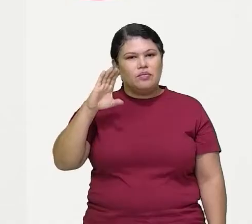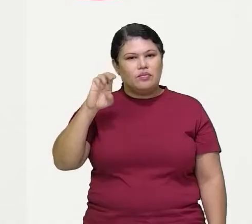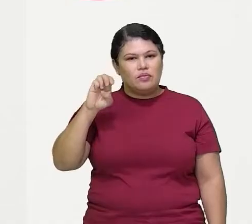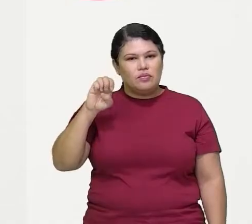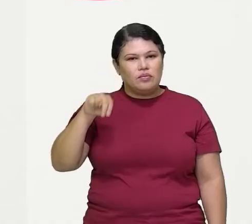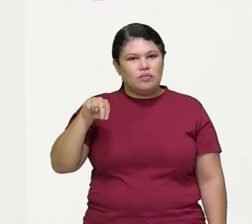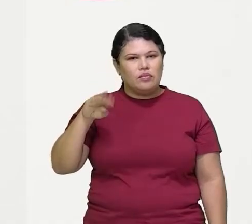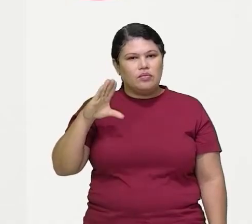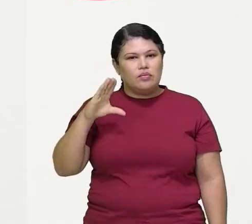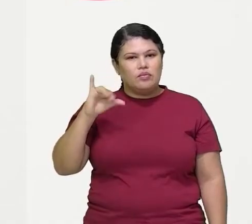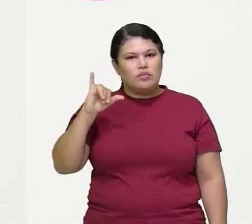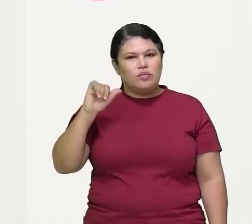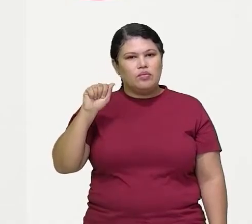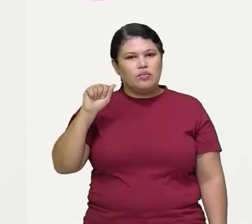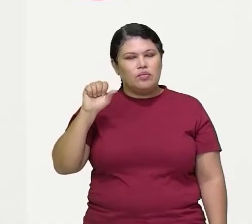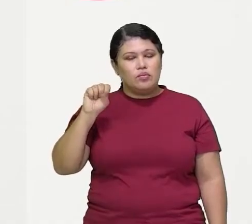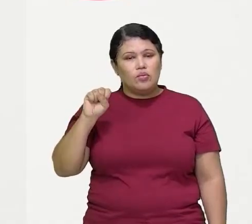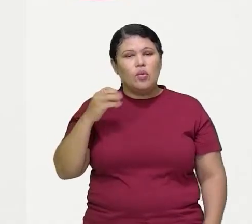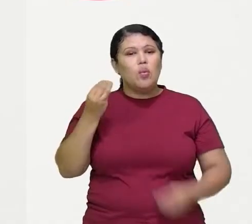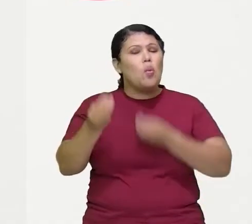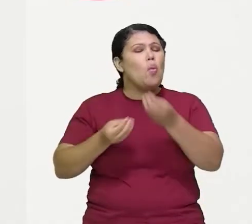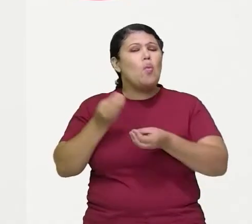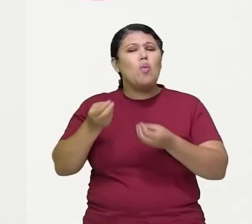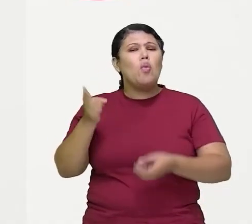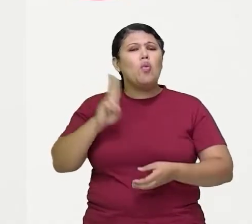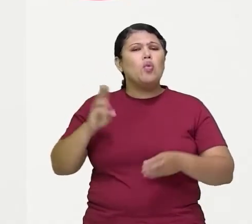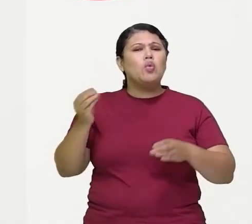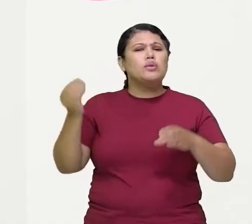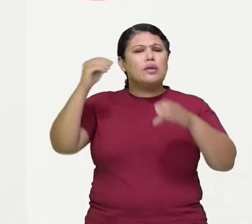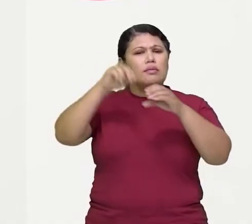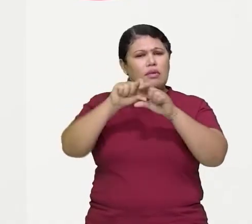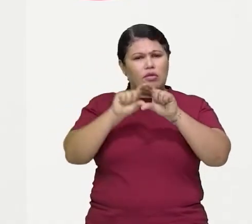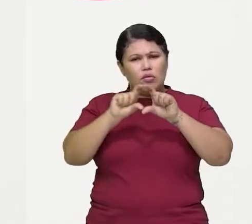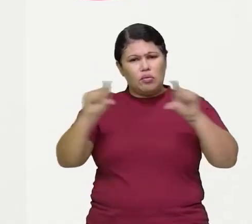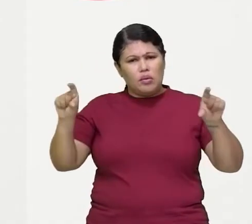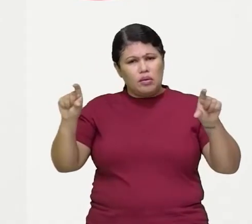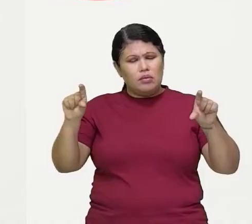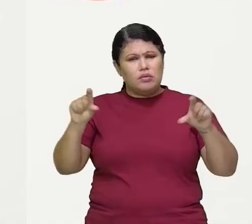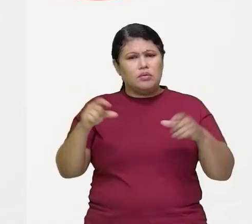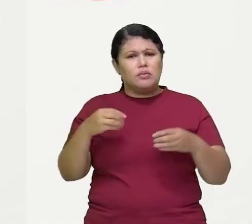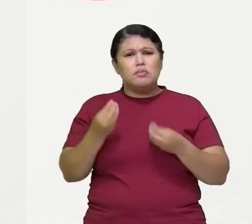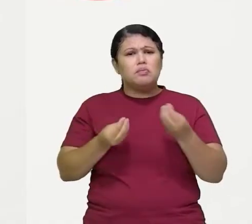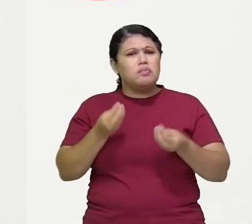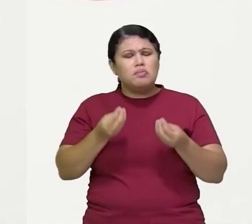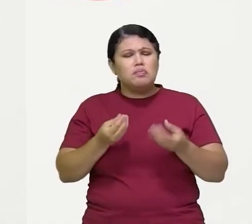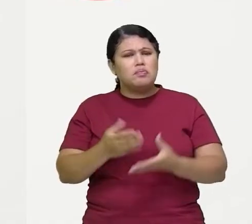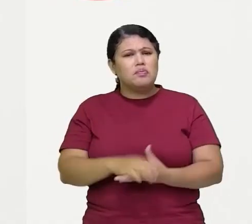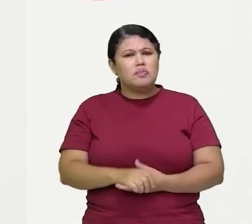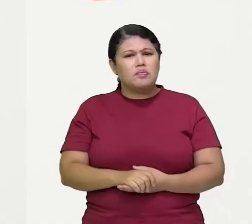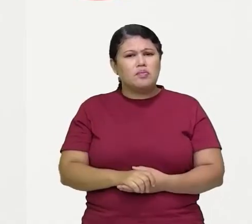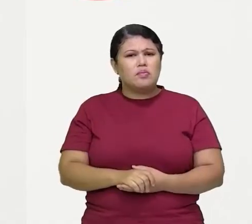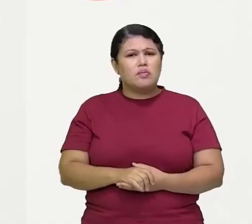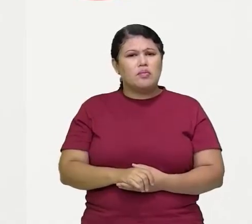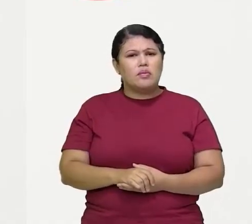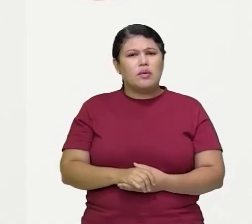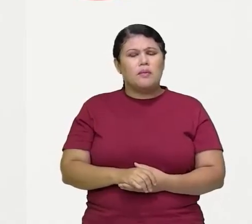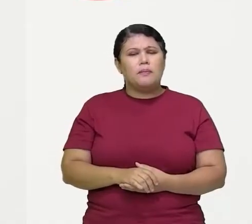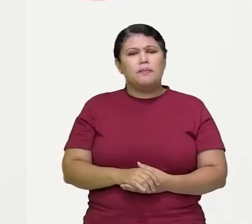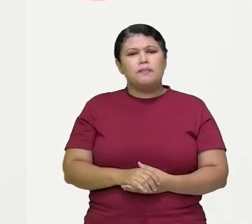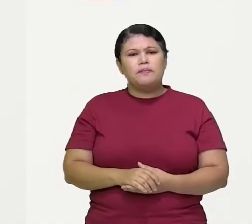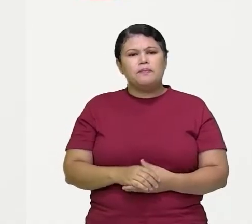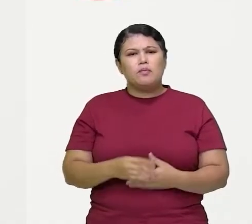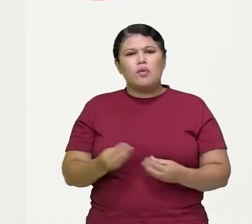Vamos ver quais são as aplicabilidades dela no texto? Quais são as informações que ela nos passa? Essa incapacidade